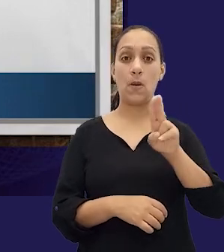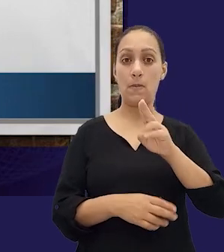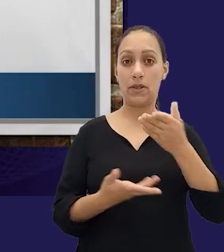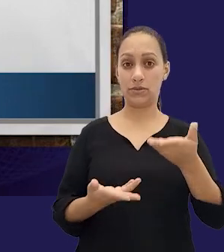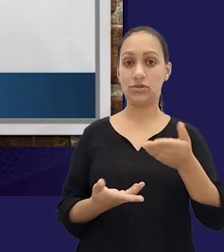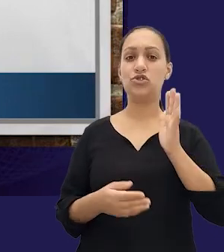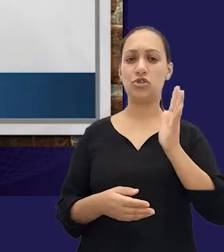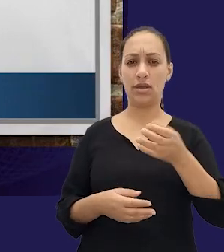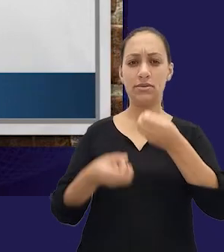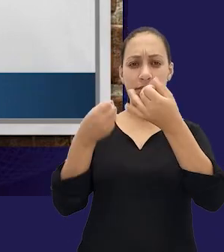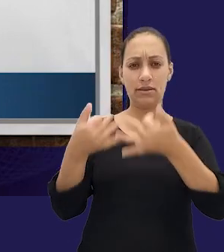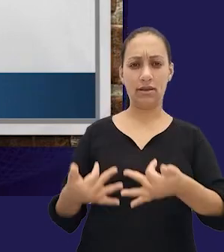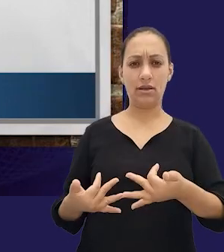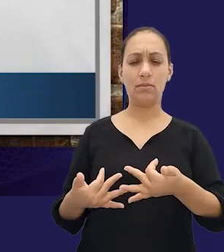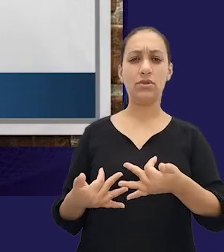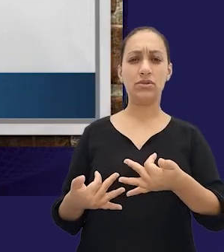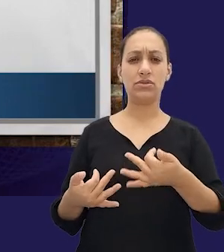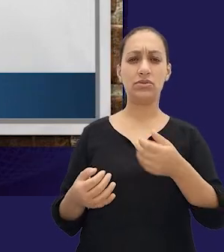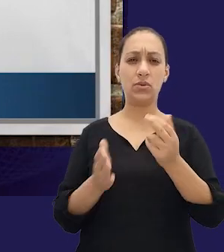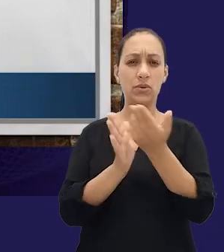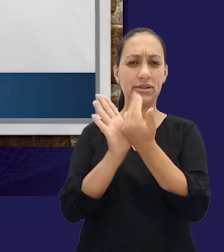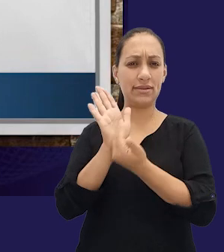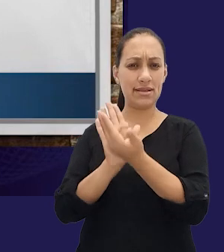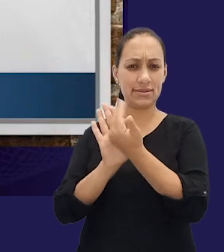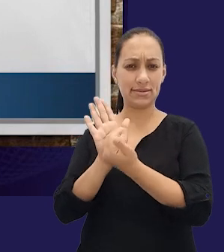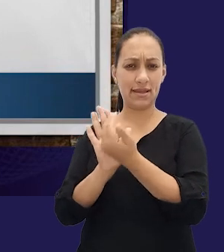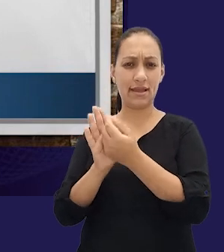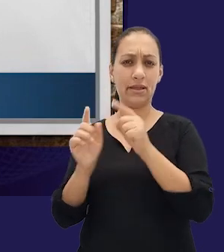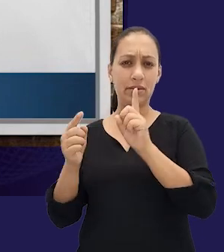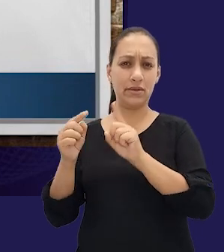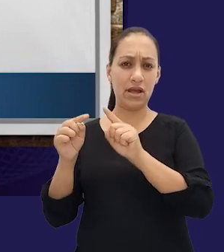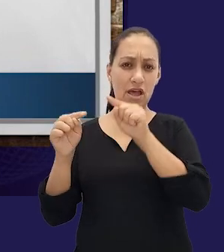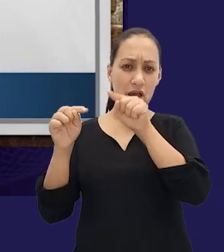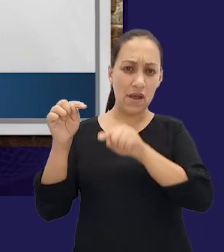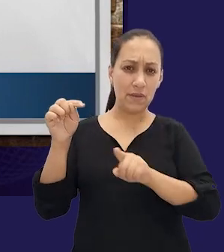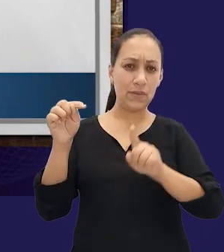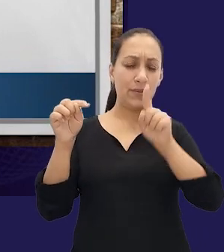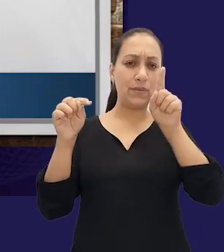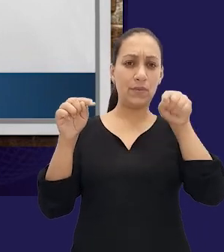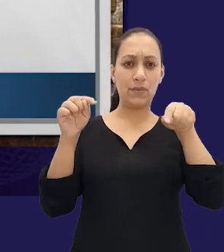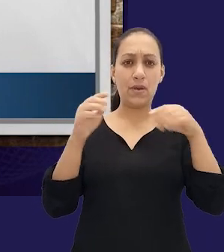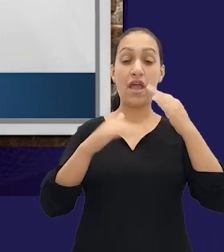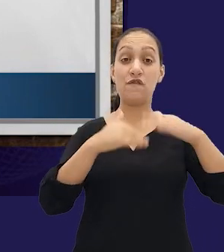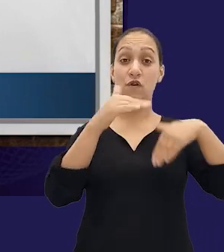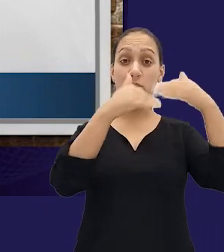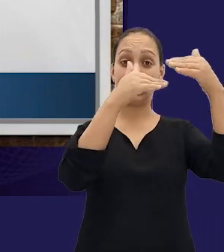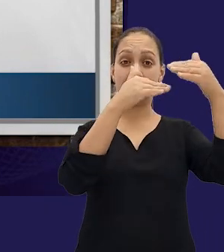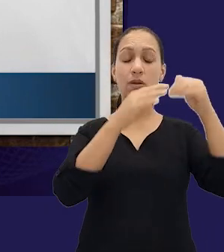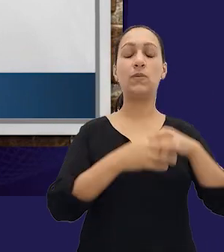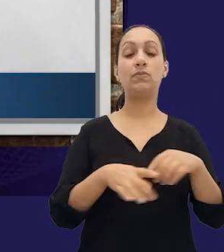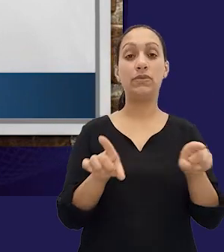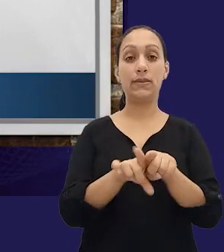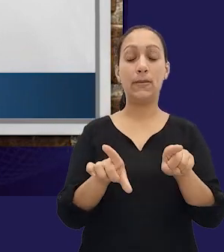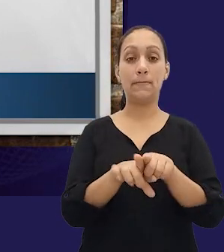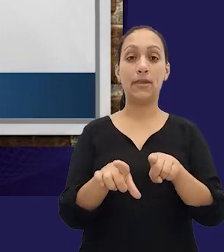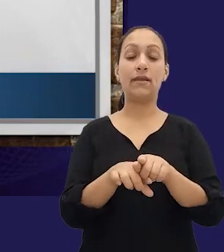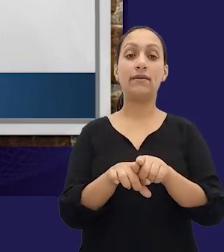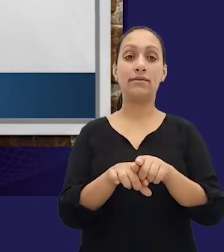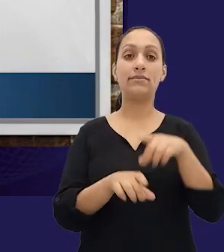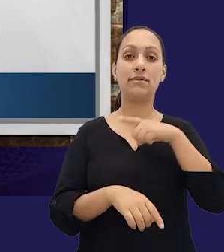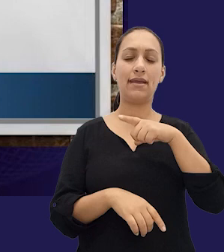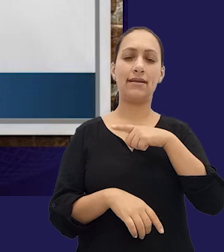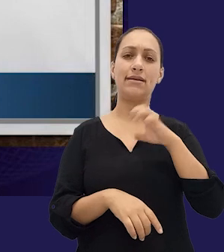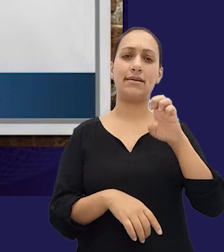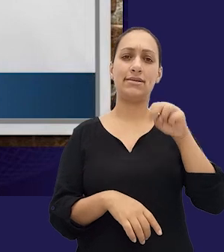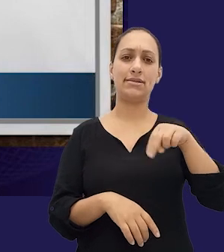já mencionou, né, naquele meu desenho da evolução lá, né, os carbapenêmicos, eles têm aí